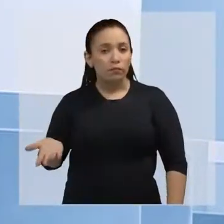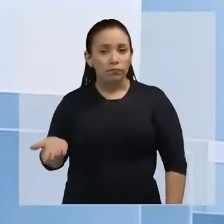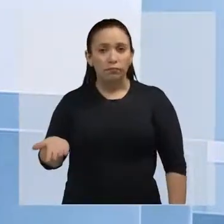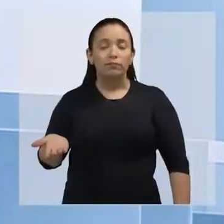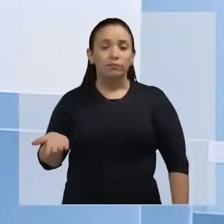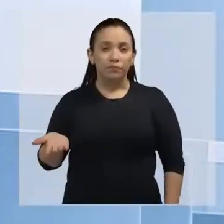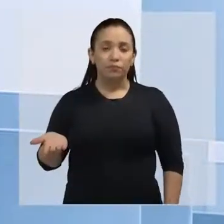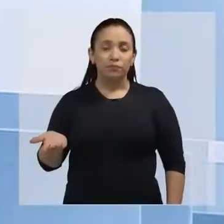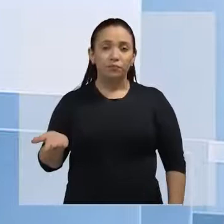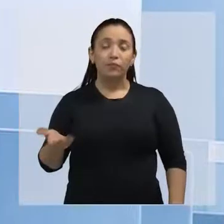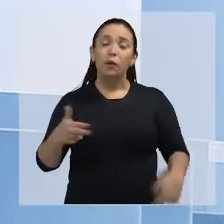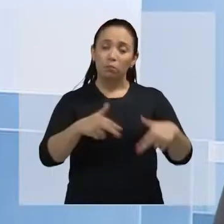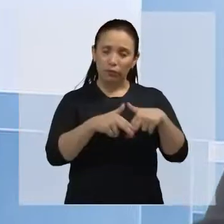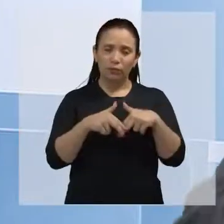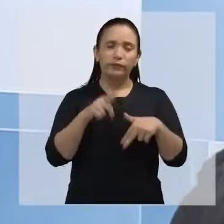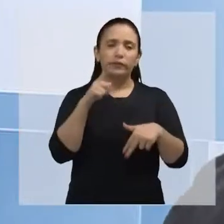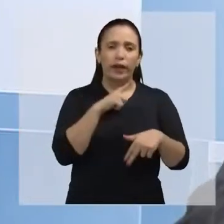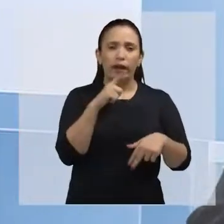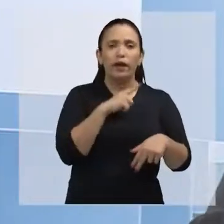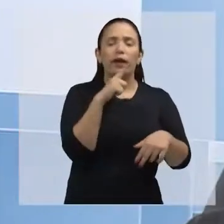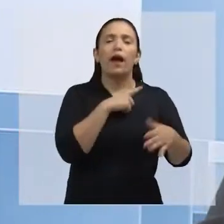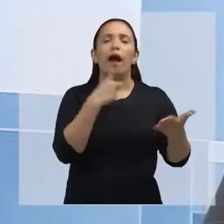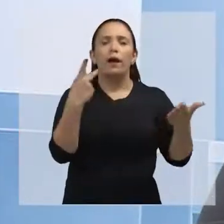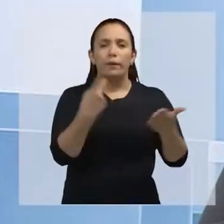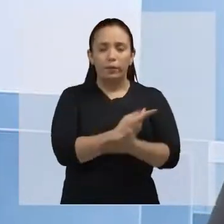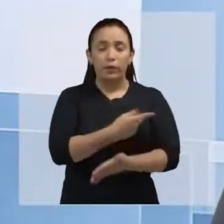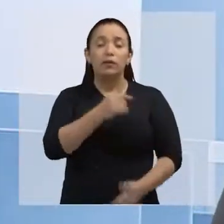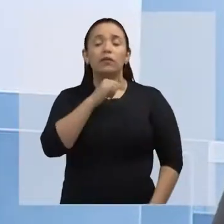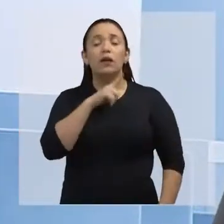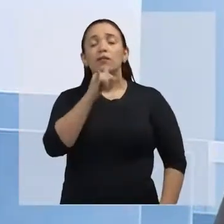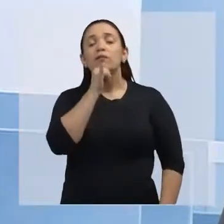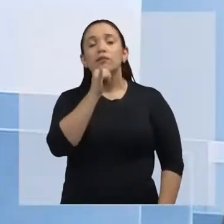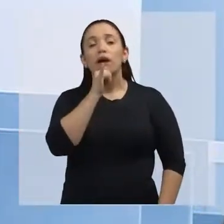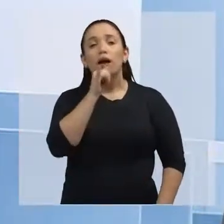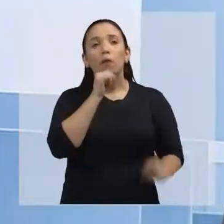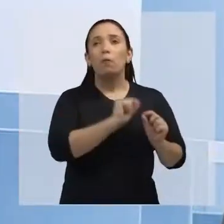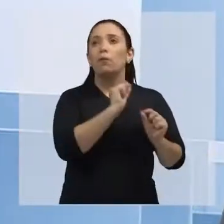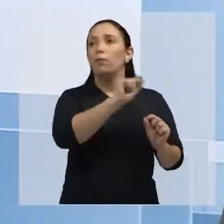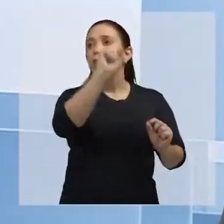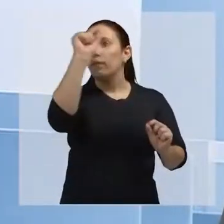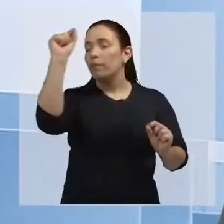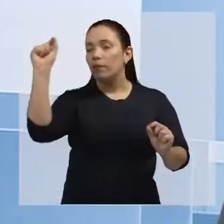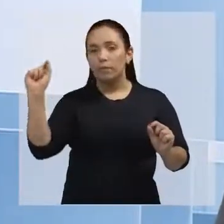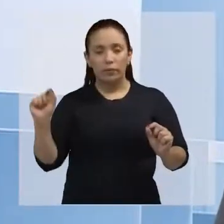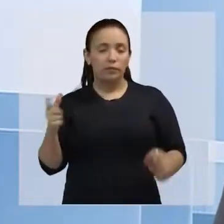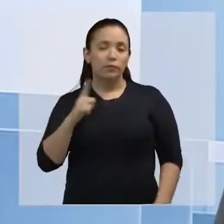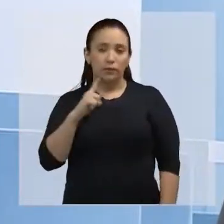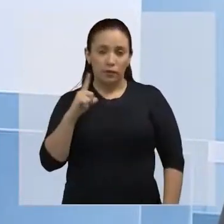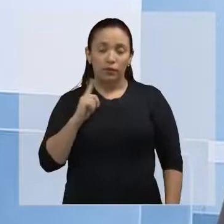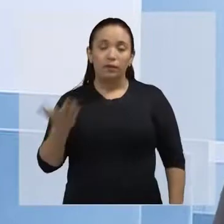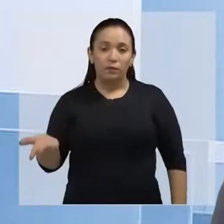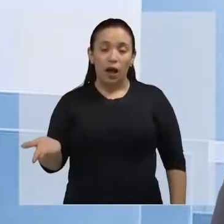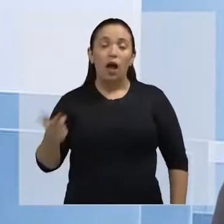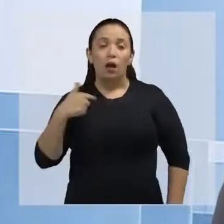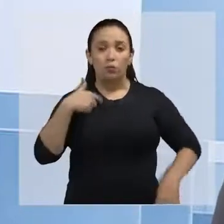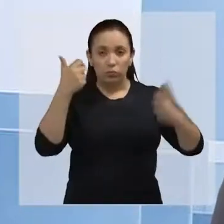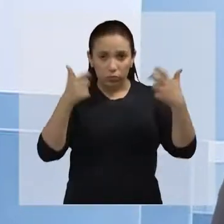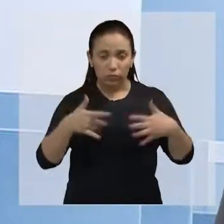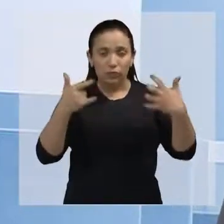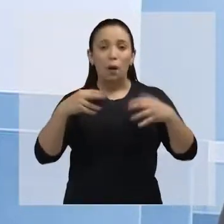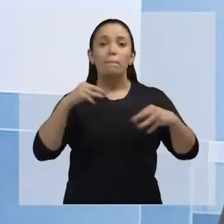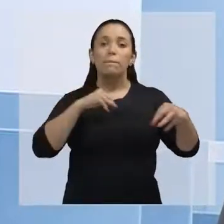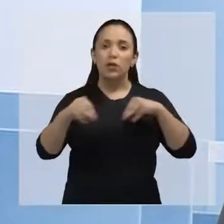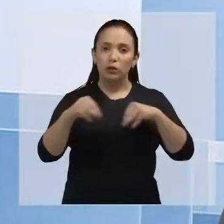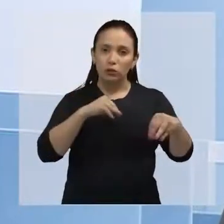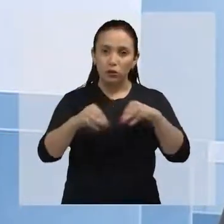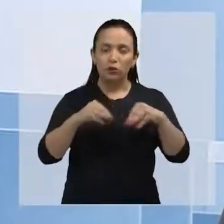Ele usou o transitado julgado. E por aí vai. E se a gente for dar exemplo, ele passa o dia todo dando exemplo, né? Inclusive, o que eu estou falando aqui, vários